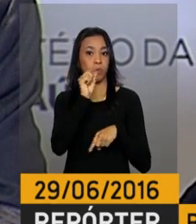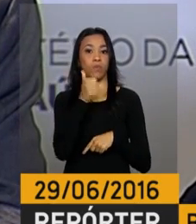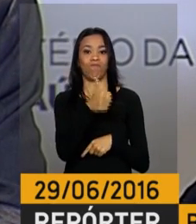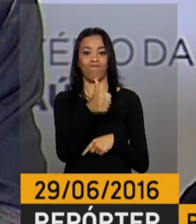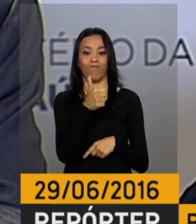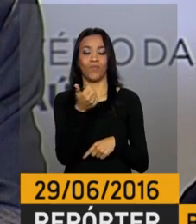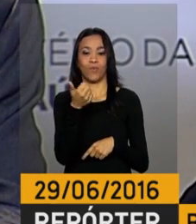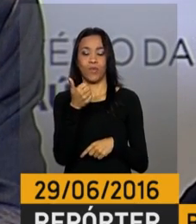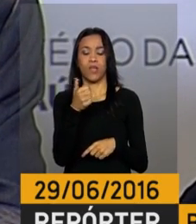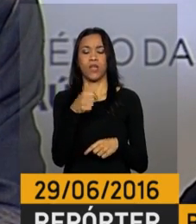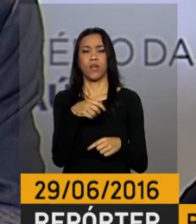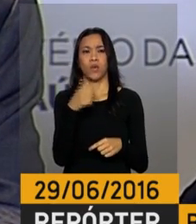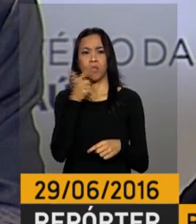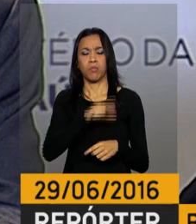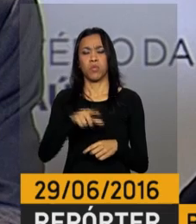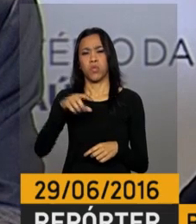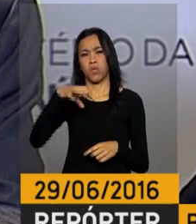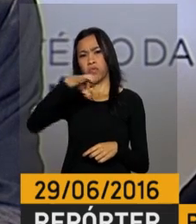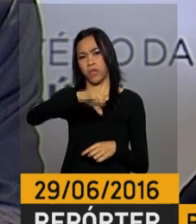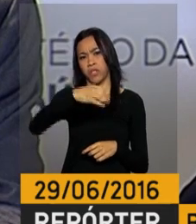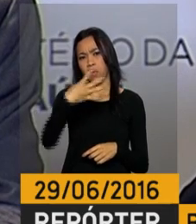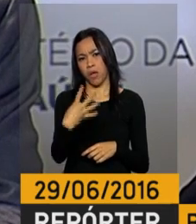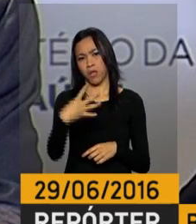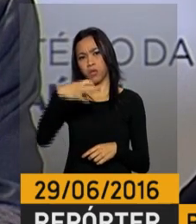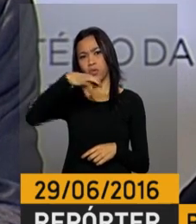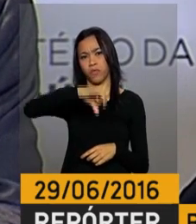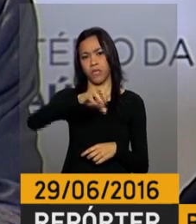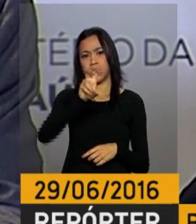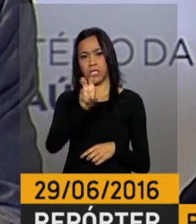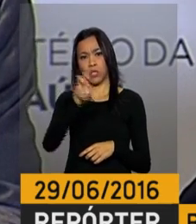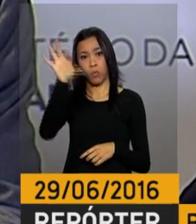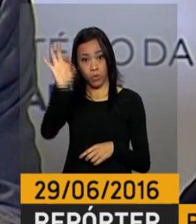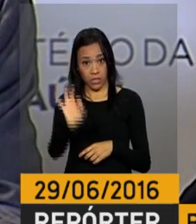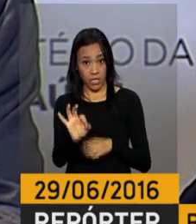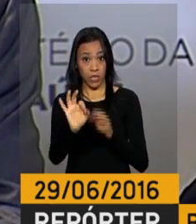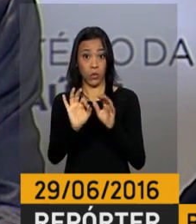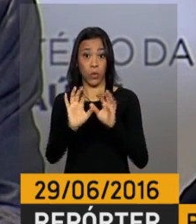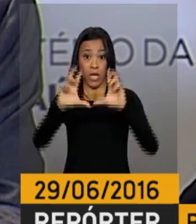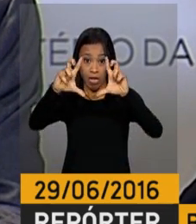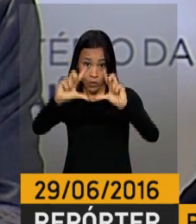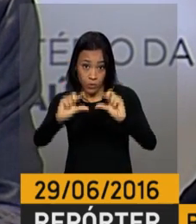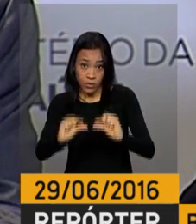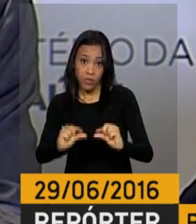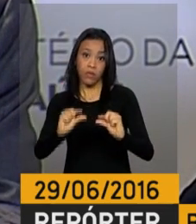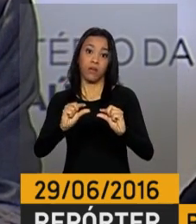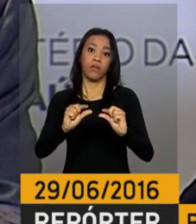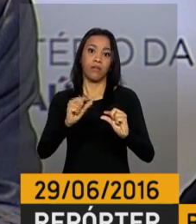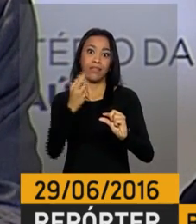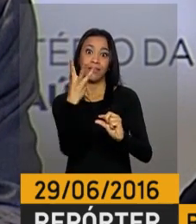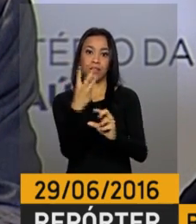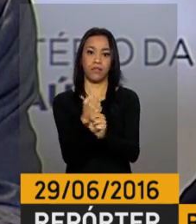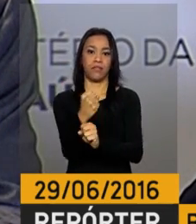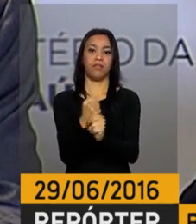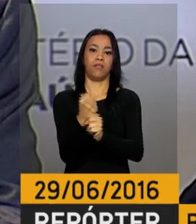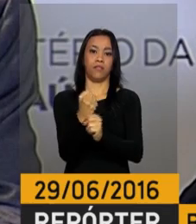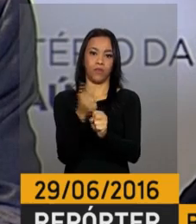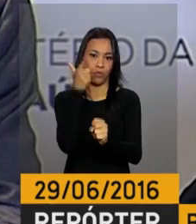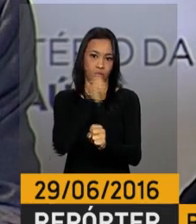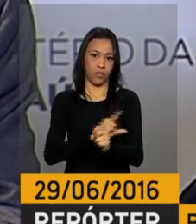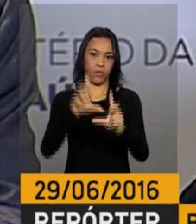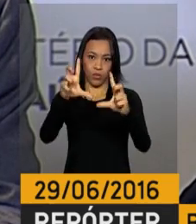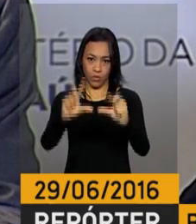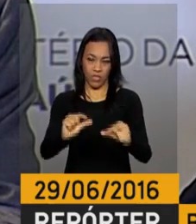praticamente 94 95 5% de redução no em 3 anos em